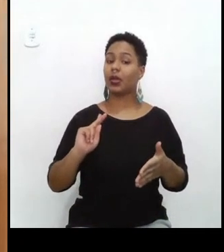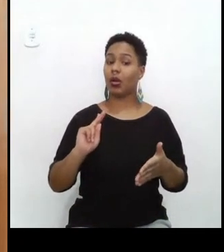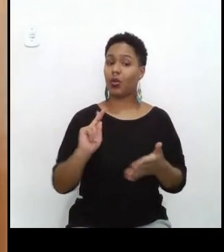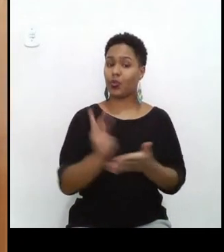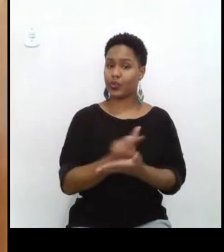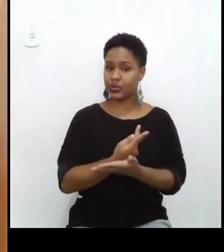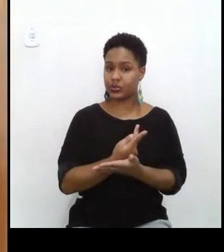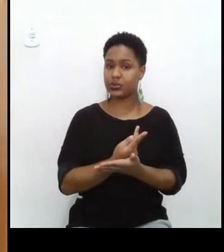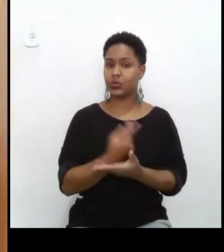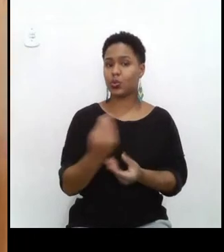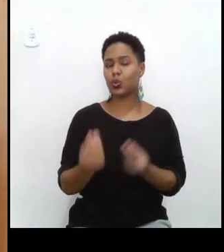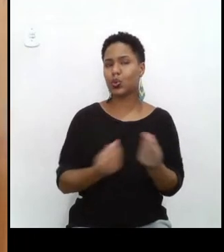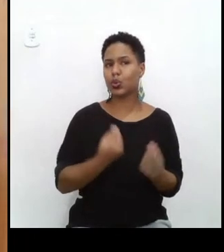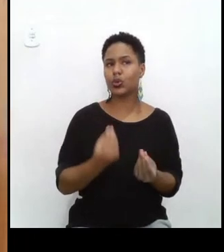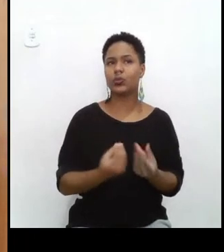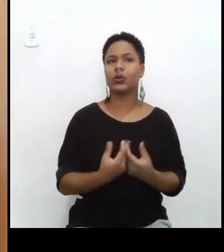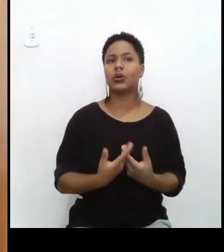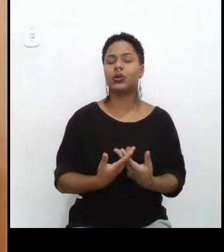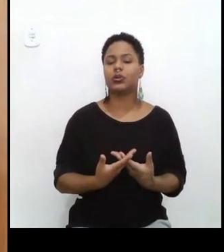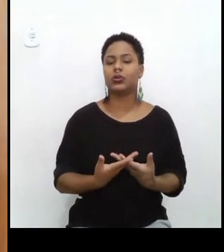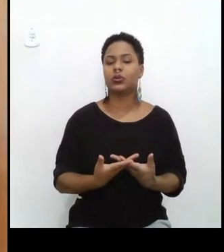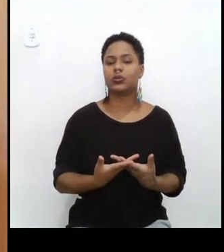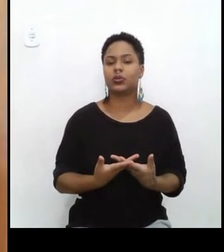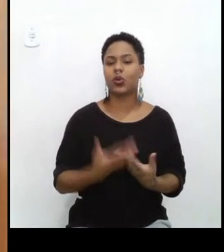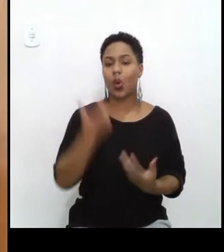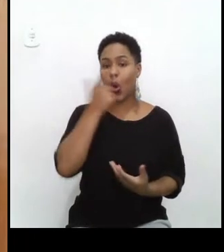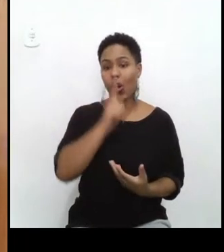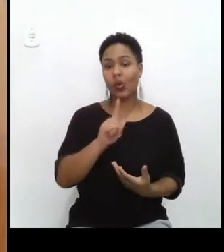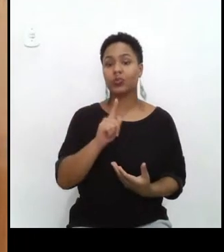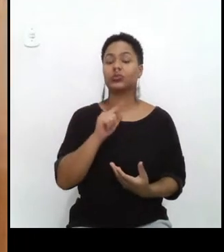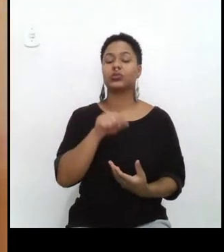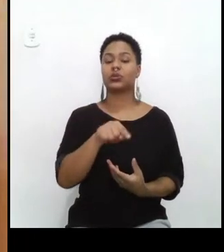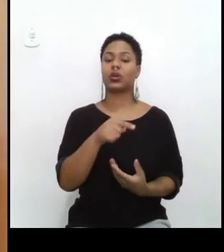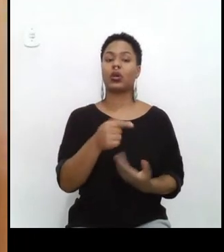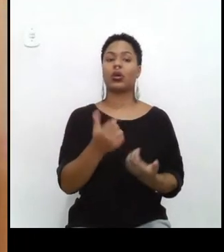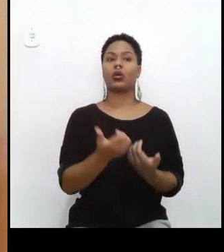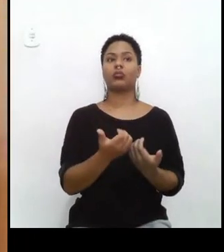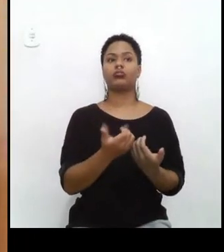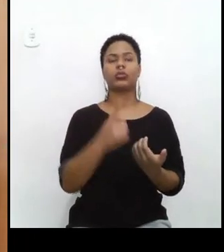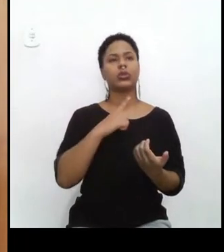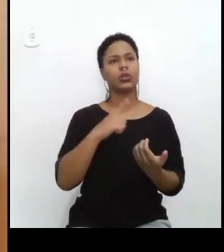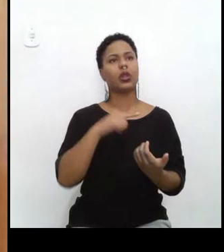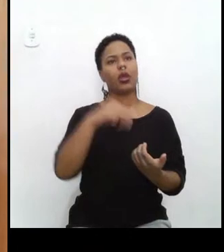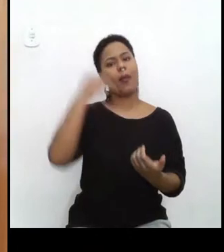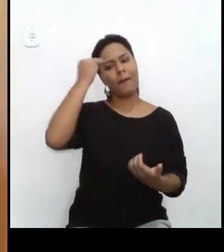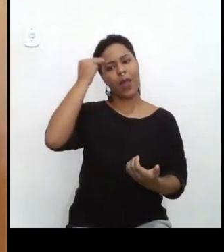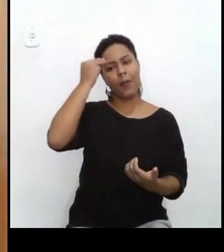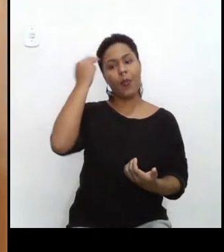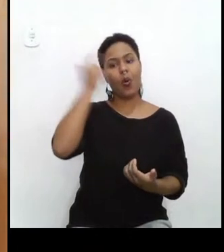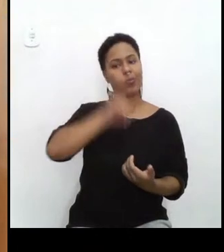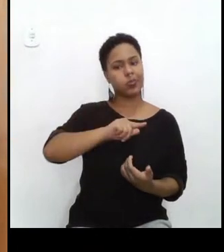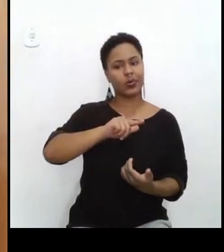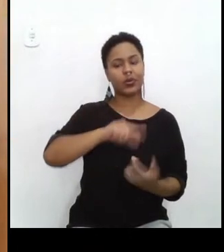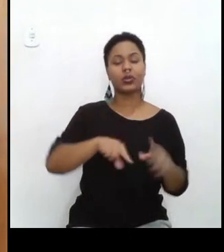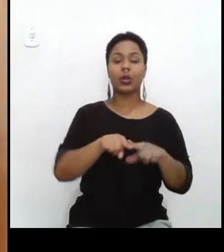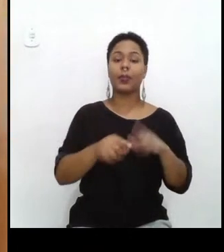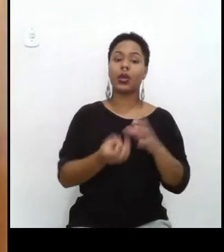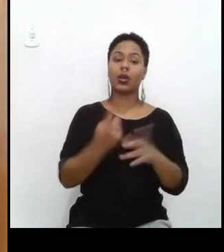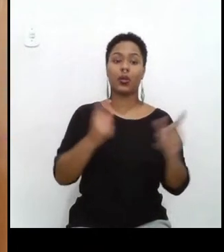não idade um lugar a mediana consigo idade que se estão lugar apenas interessante ao é